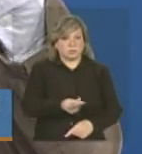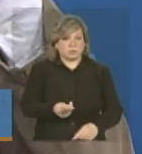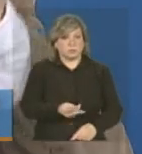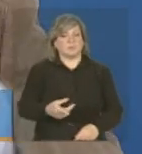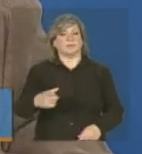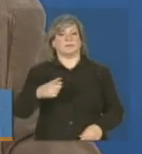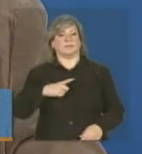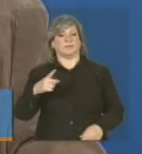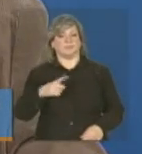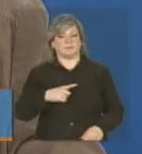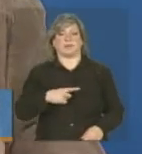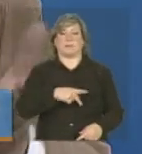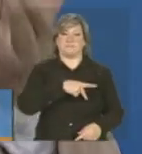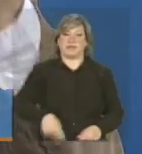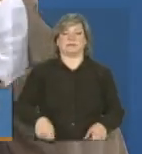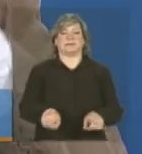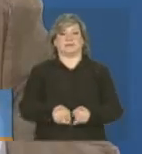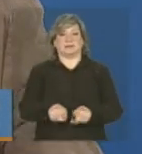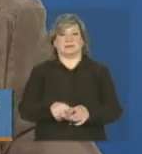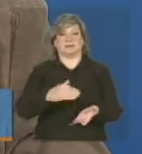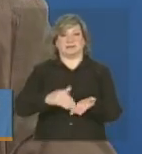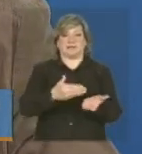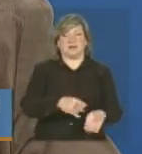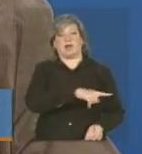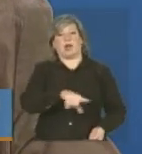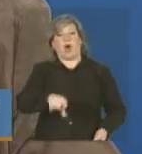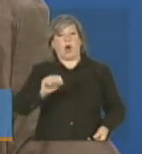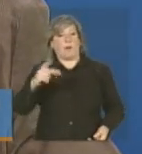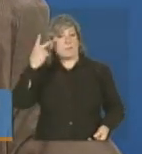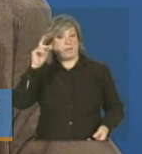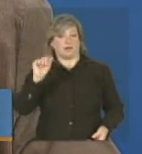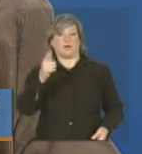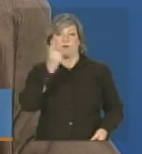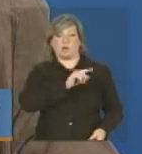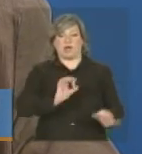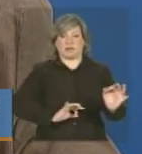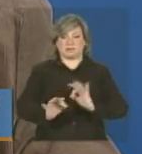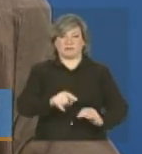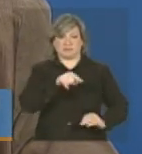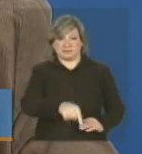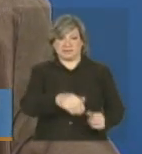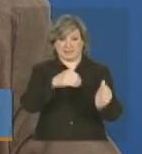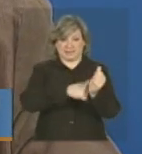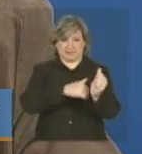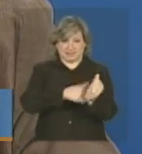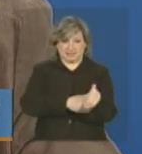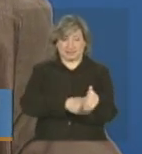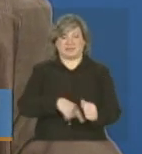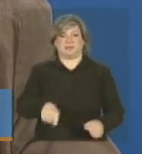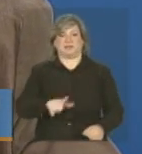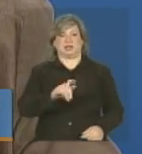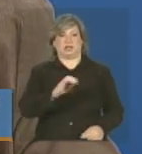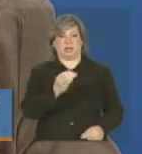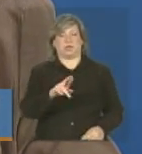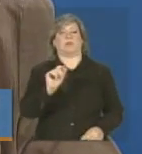secretário de assistência e presidente do conselho, opta por ser o administrador das senhas, o administrador titular, o gestor da senha do